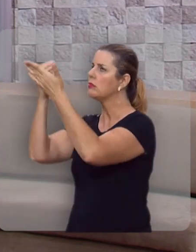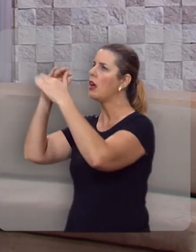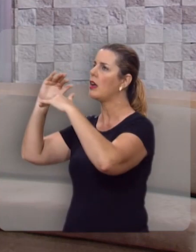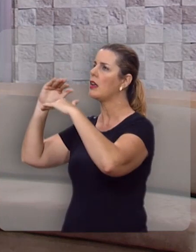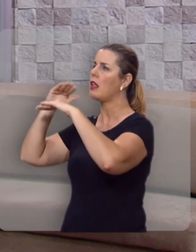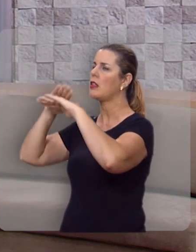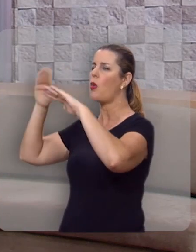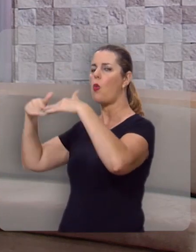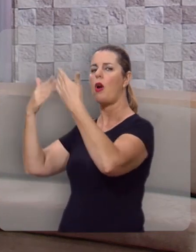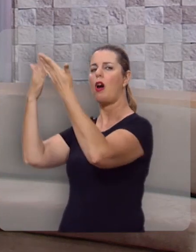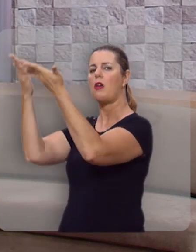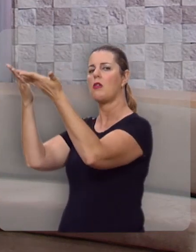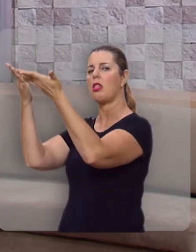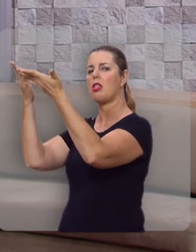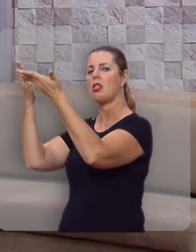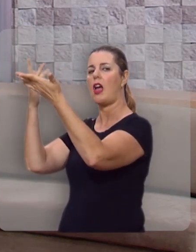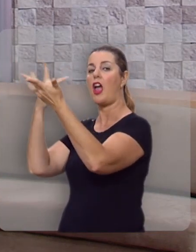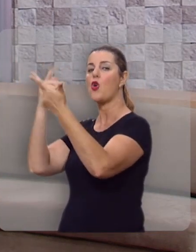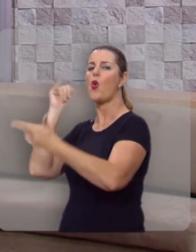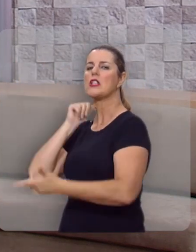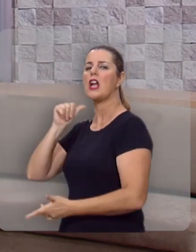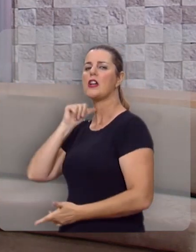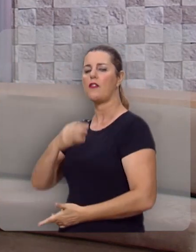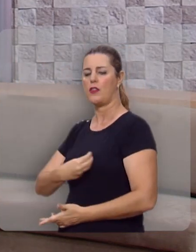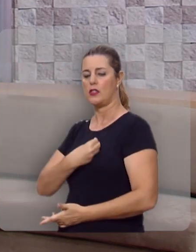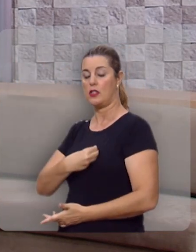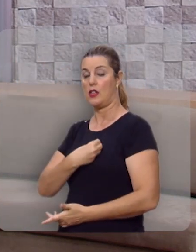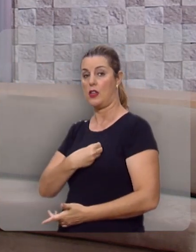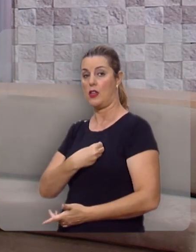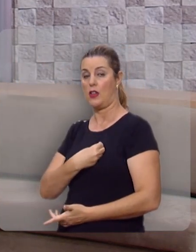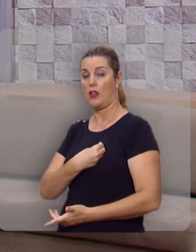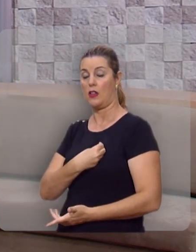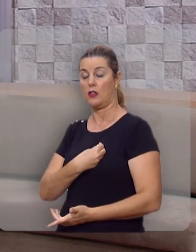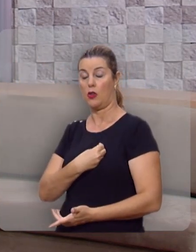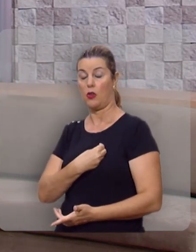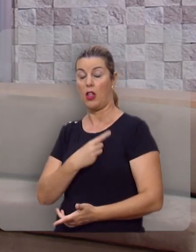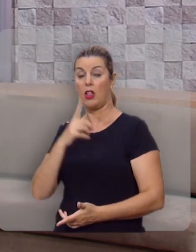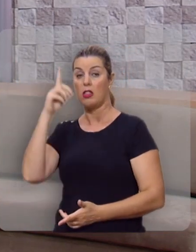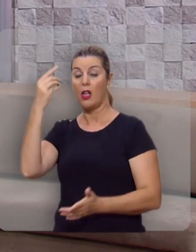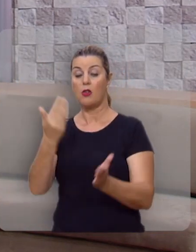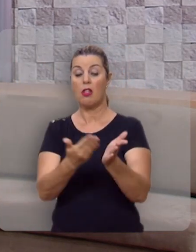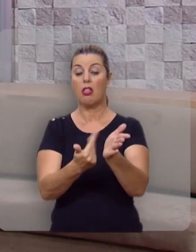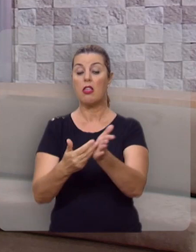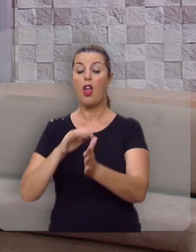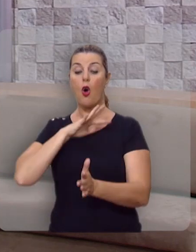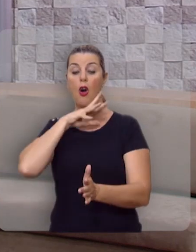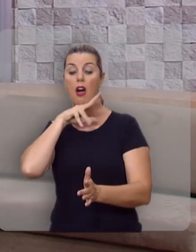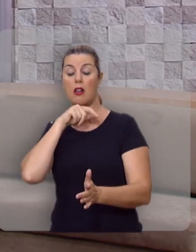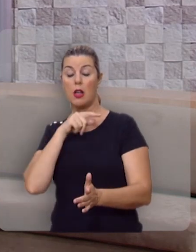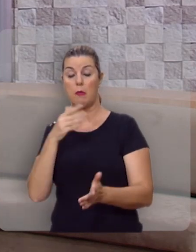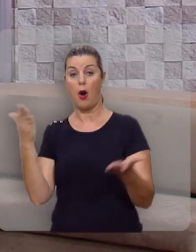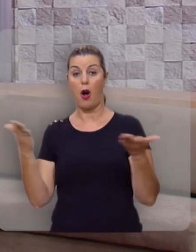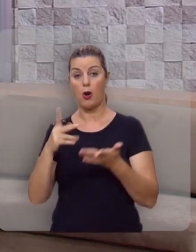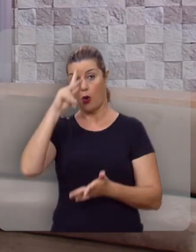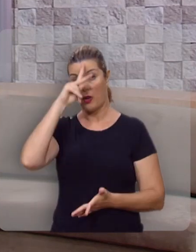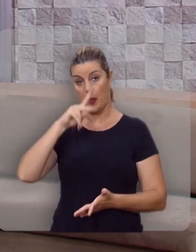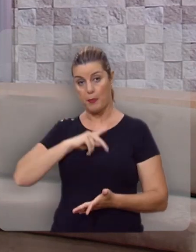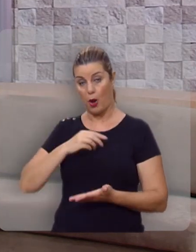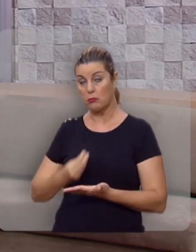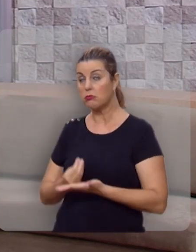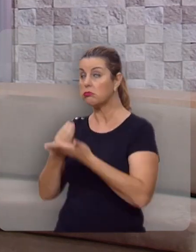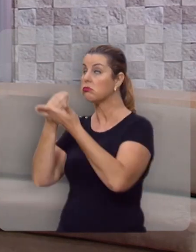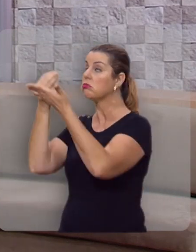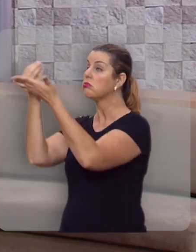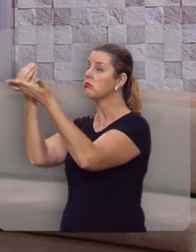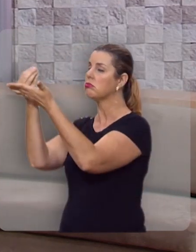como um sacrifício vivo. Em outras palavras, Paulo está dizendo o seguinte: Deus está varrendo do altar os animais, agora você